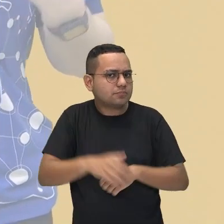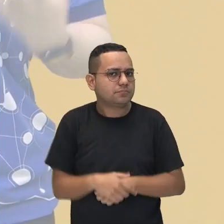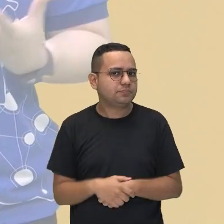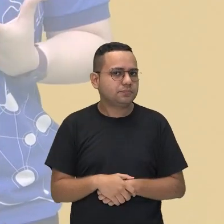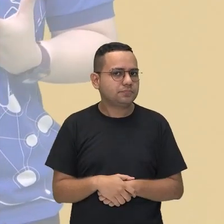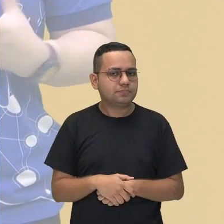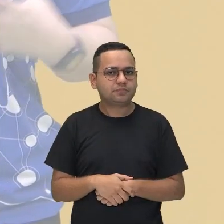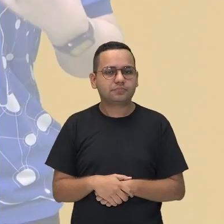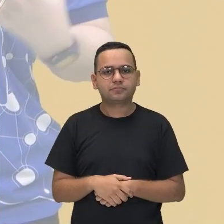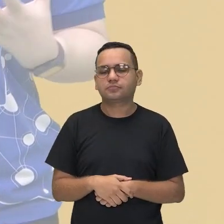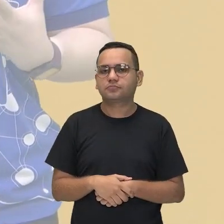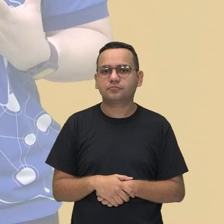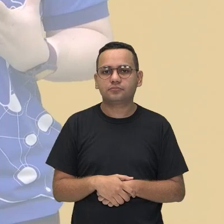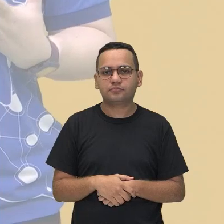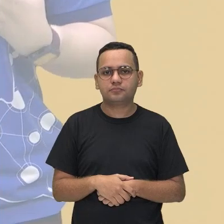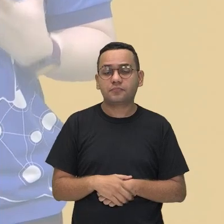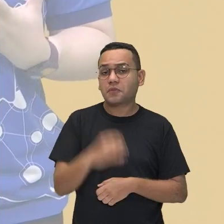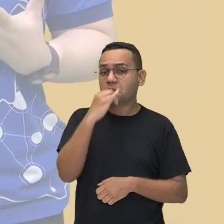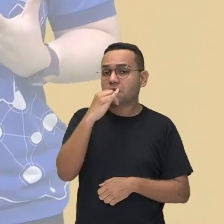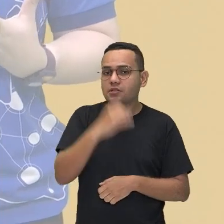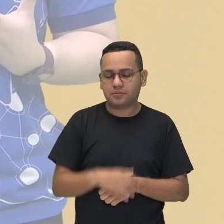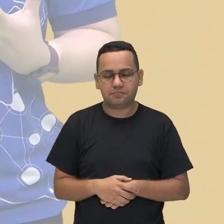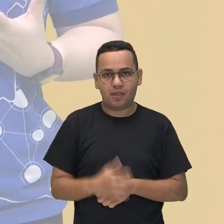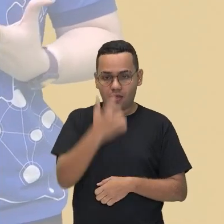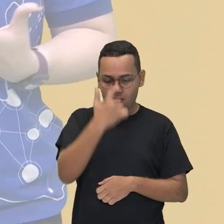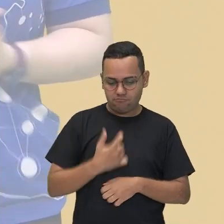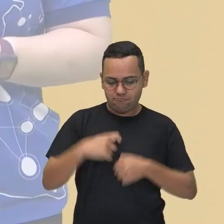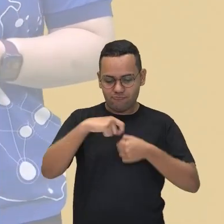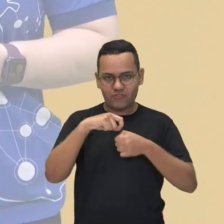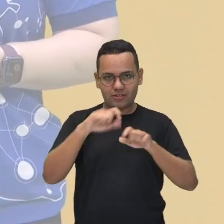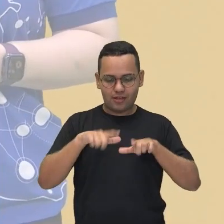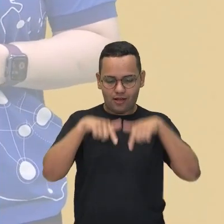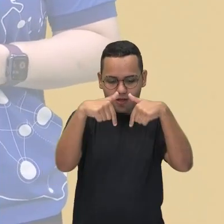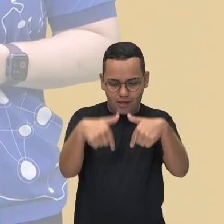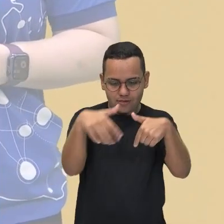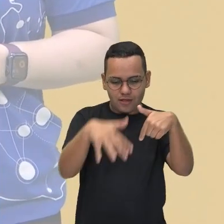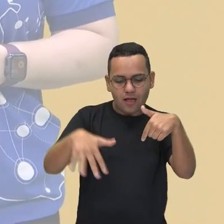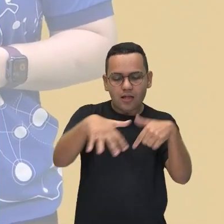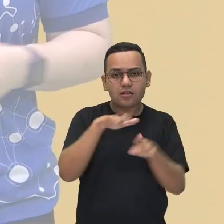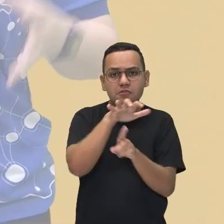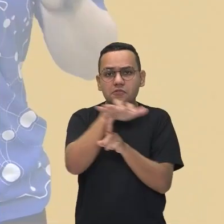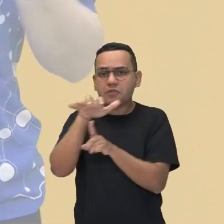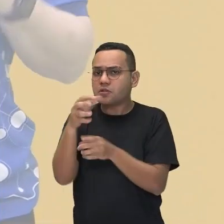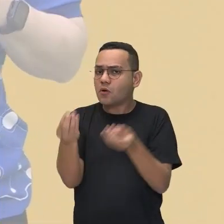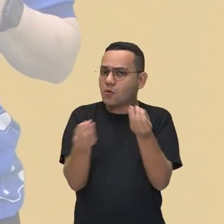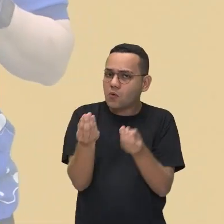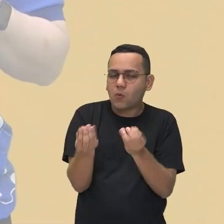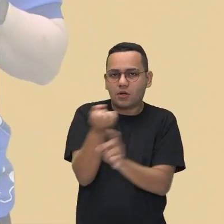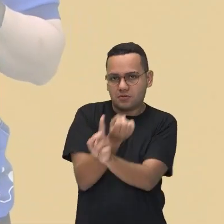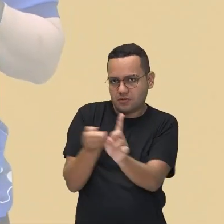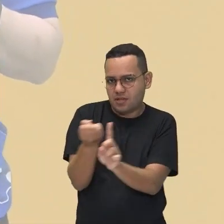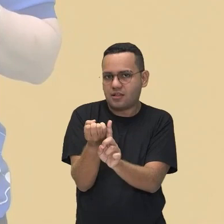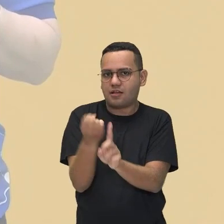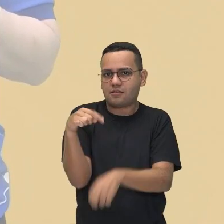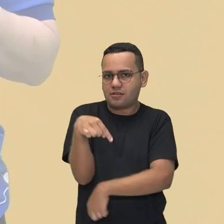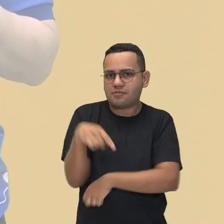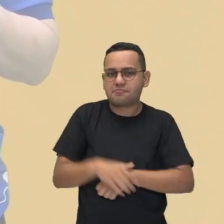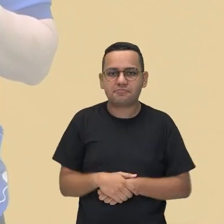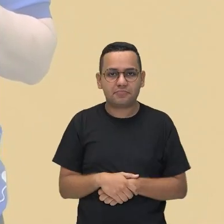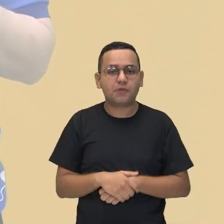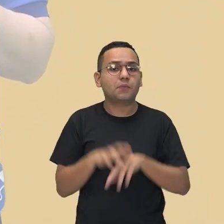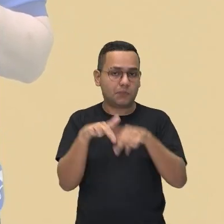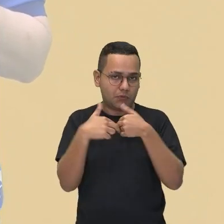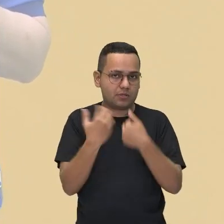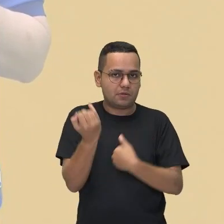meu fazer, a minha atividade, ela vai influenciar a sociedade em que eu vivo? É quando a gente pensa no nosso projeto de